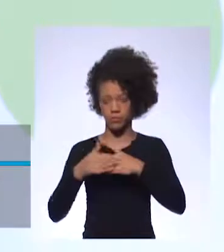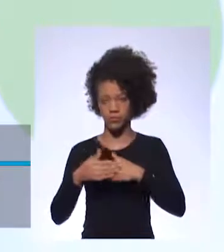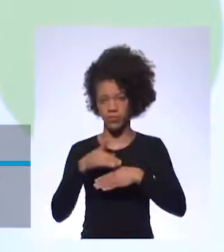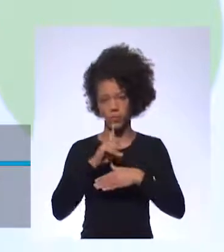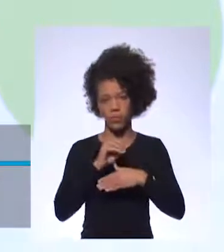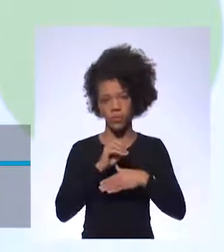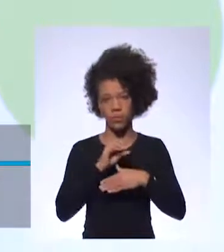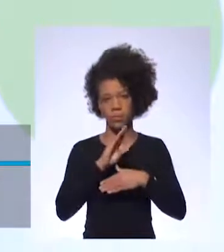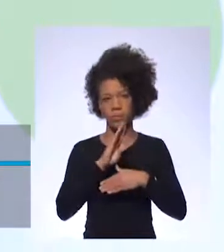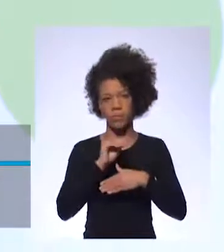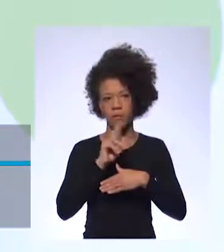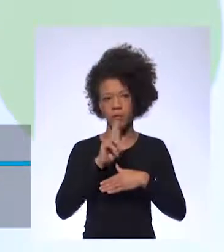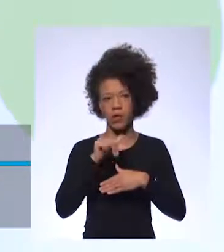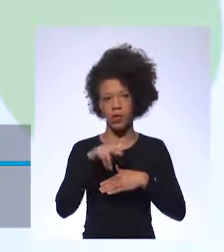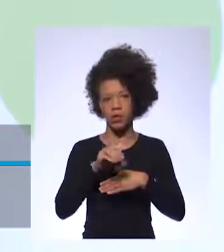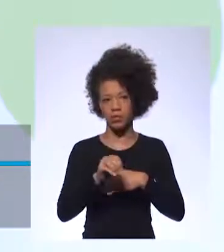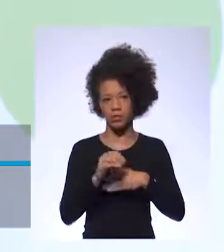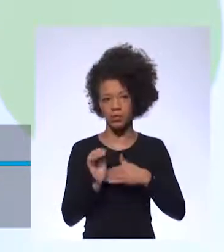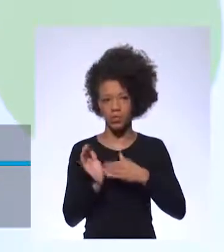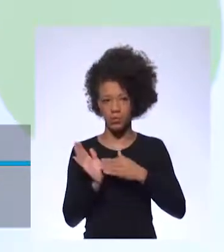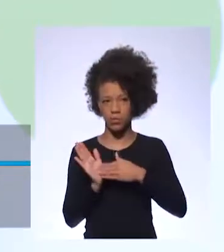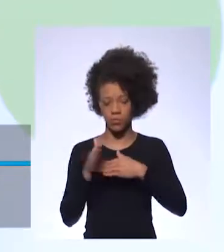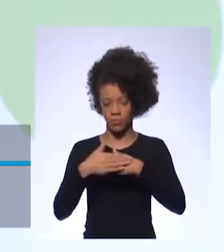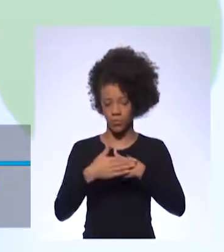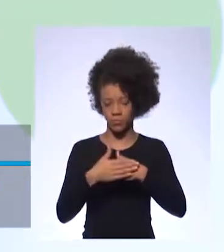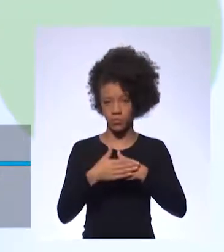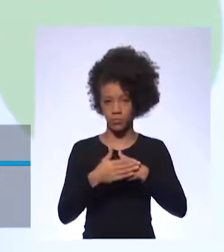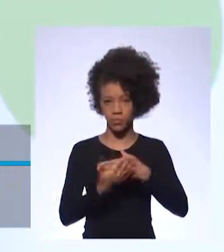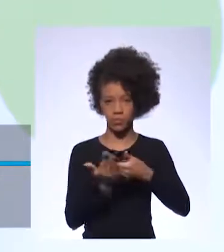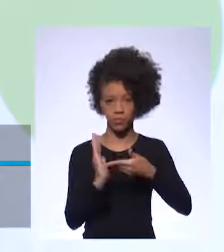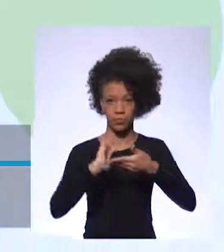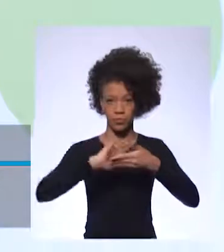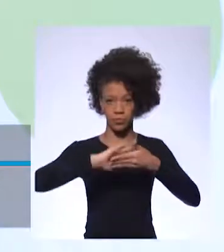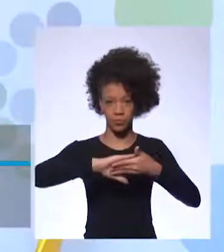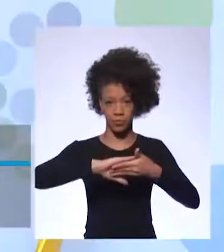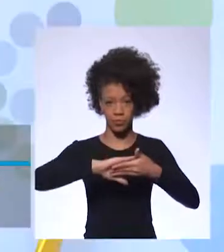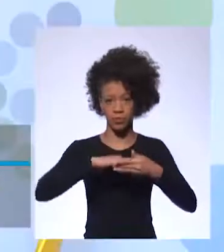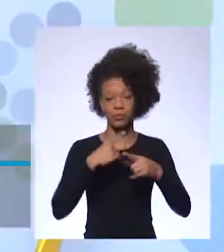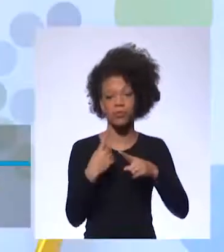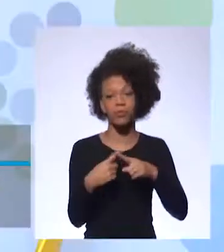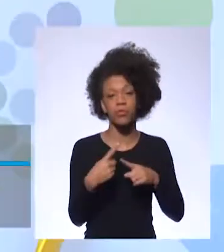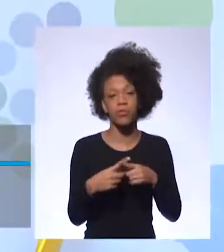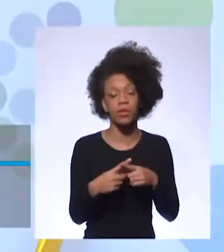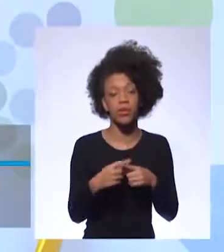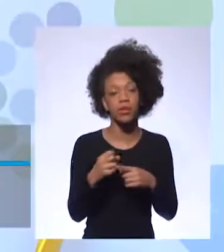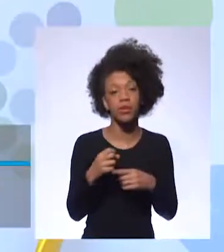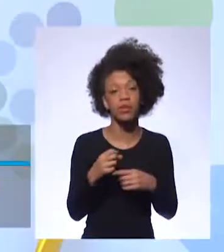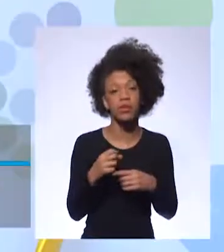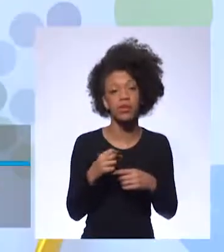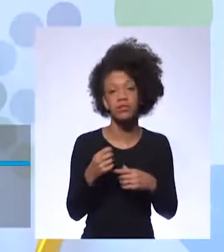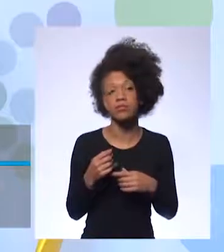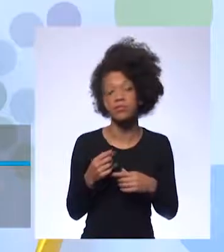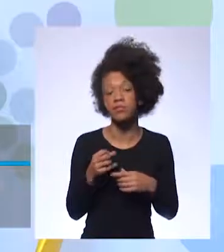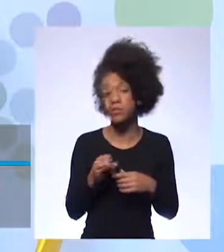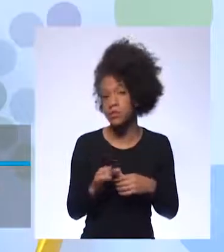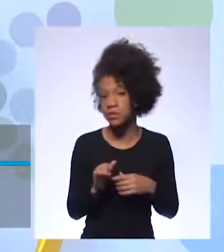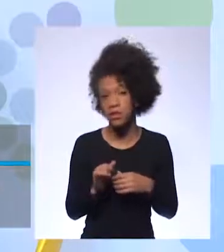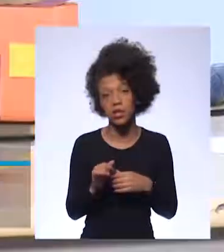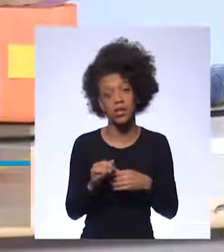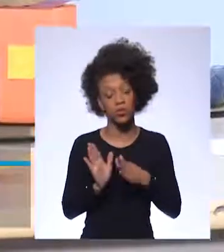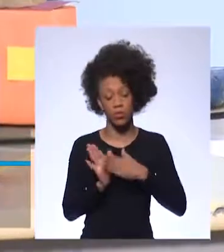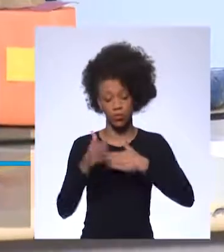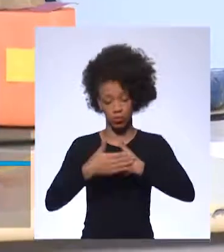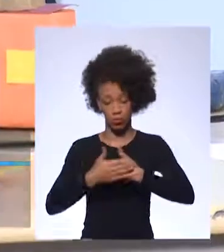e deixa eu ver se dá para mostrar de uma maneira assim ó por quê Porque senão um muro não fica de pé e eu